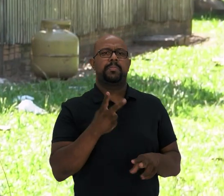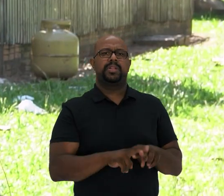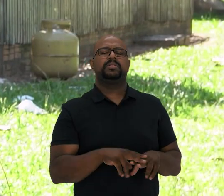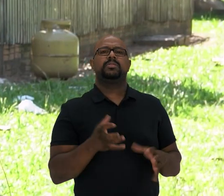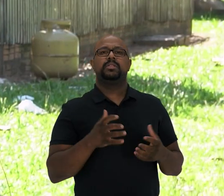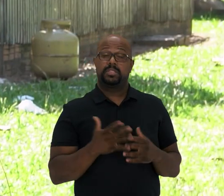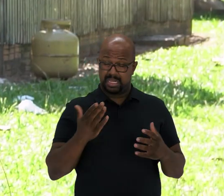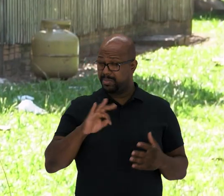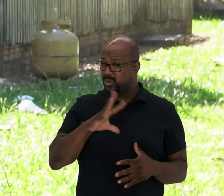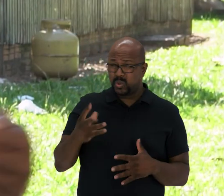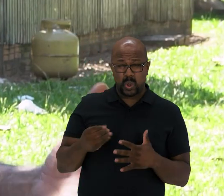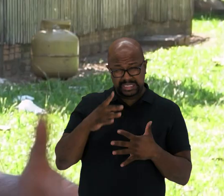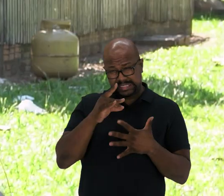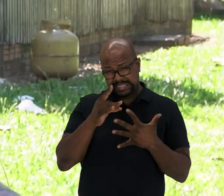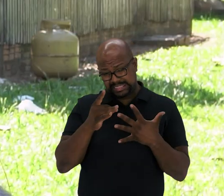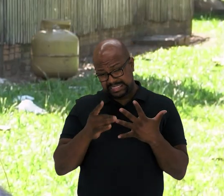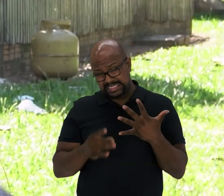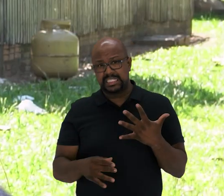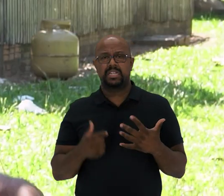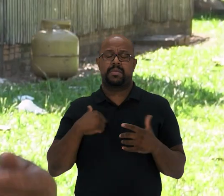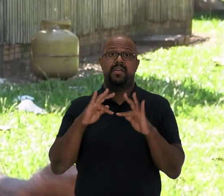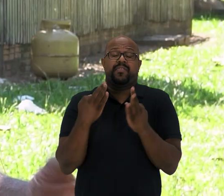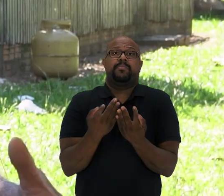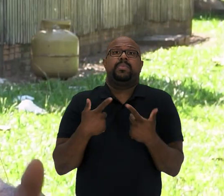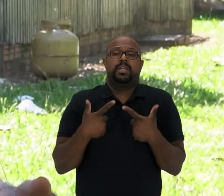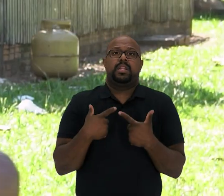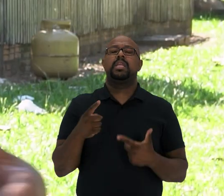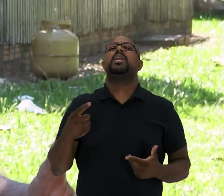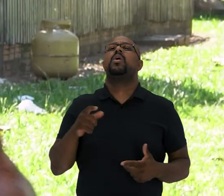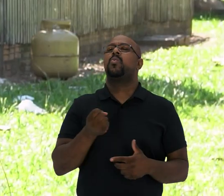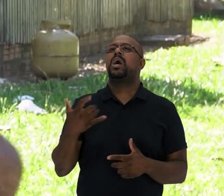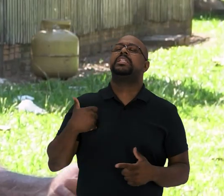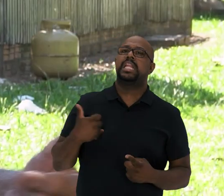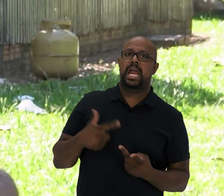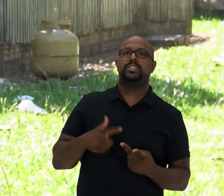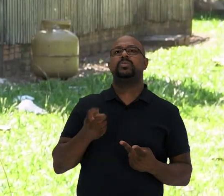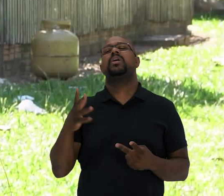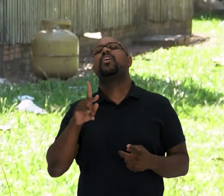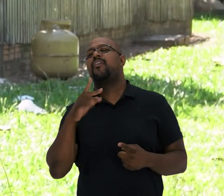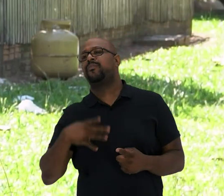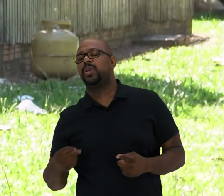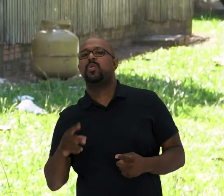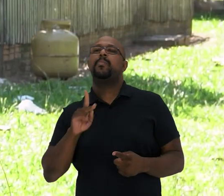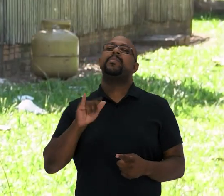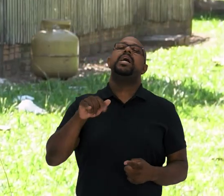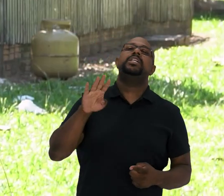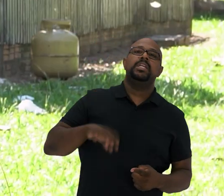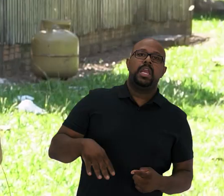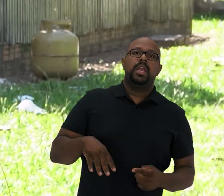tinha feito a apreensão? Saber todos os detalhes, né? Deus da minha família, que idade eu tinha, que filho de quem, pai de